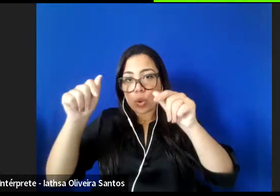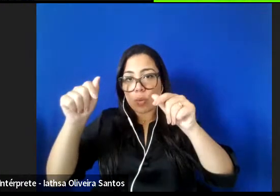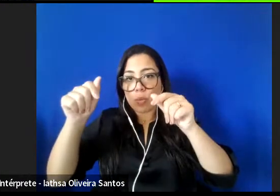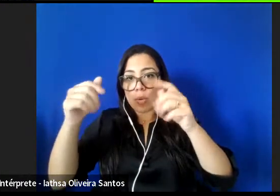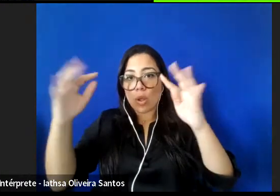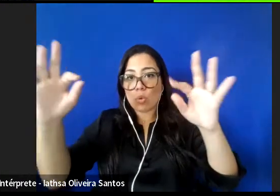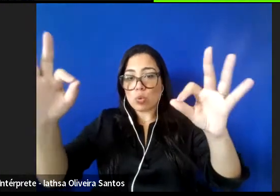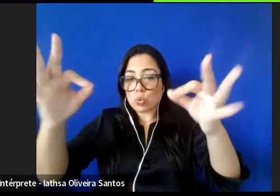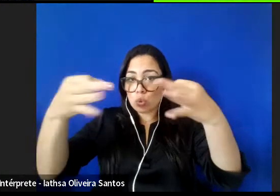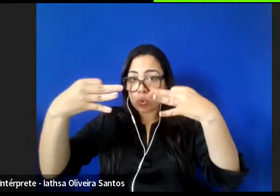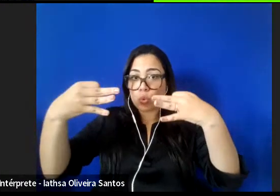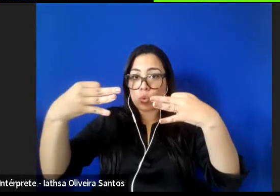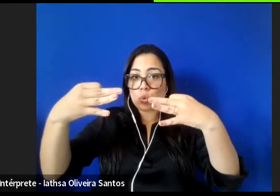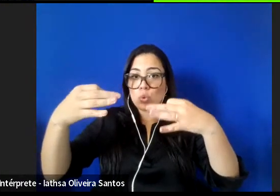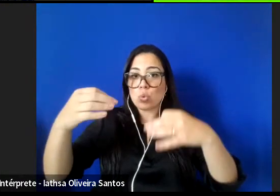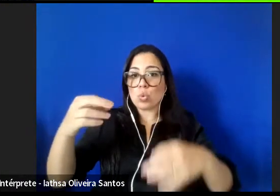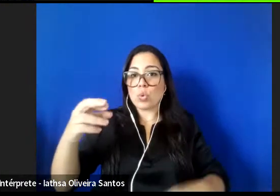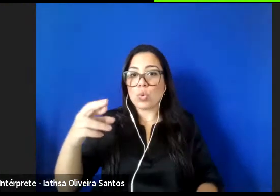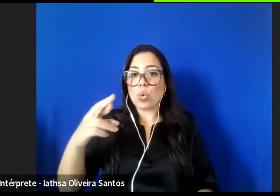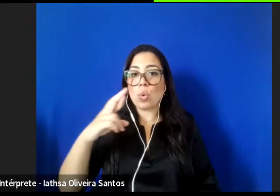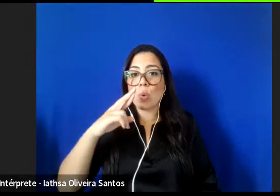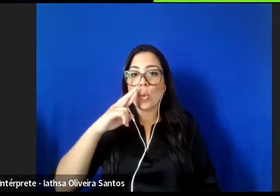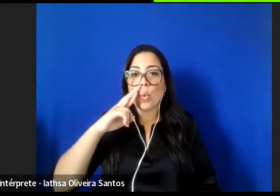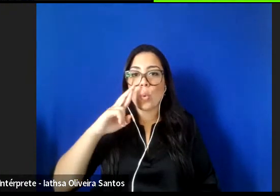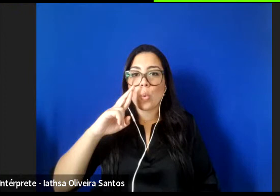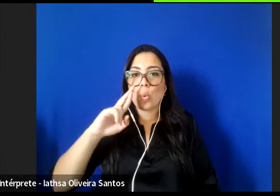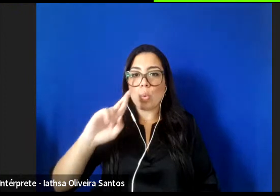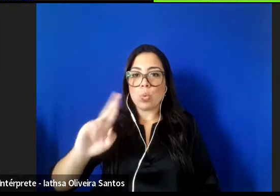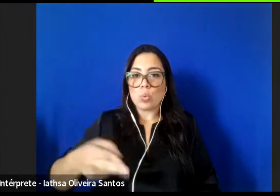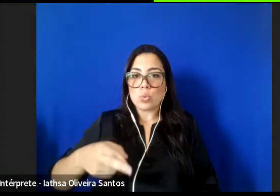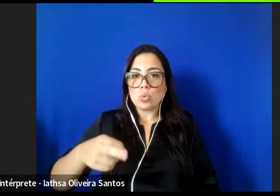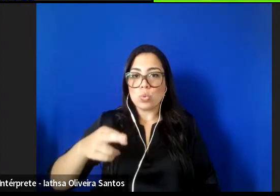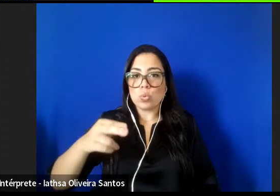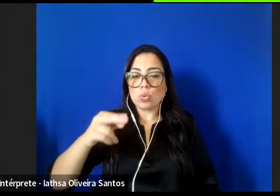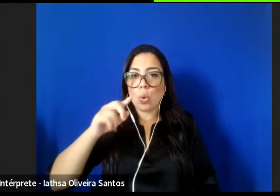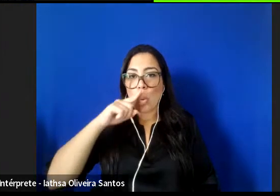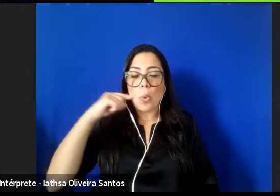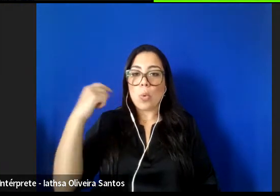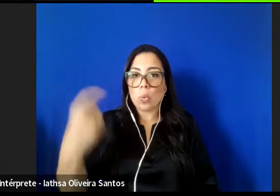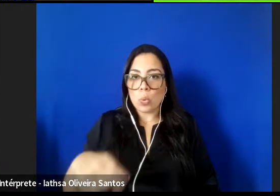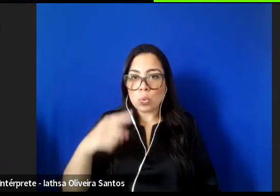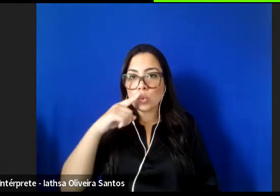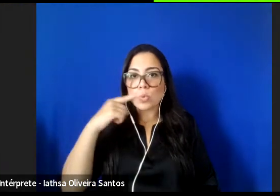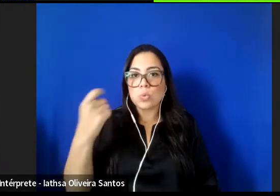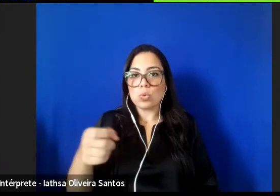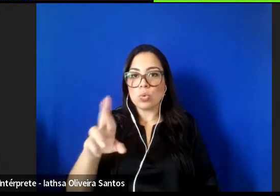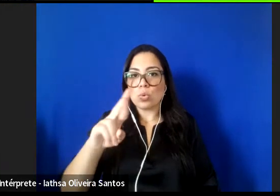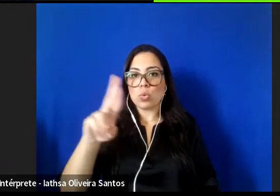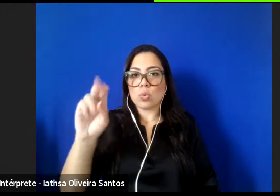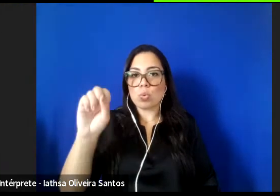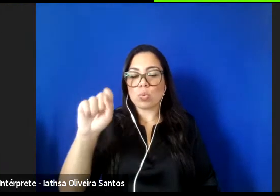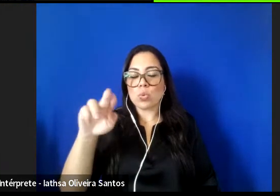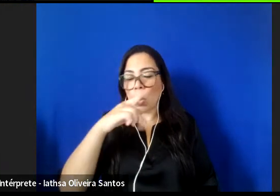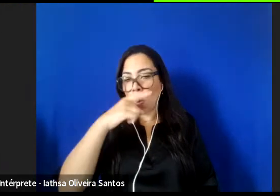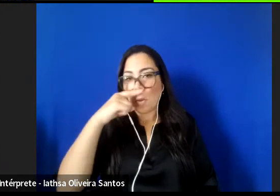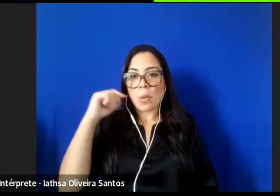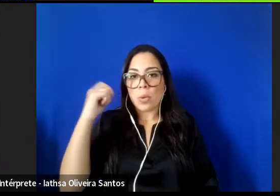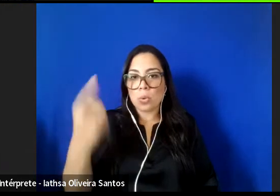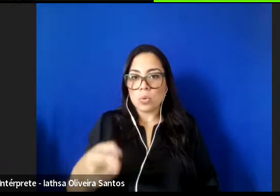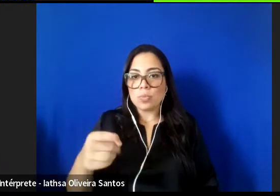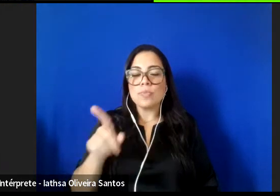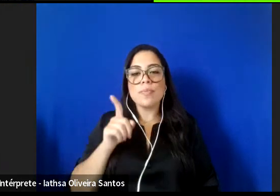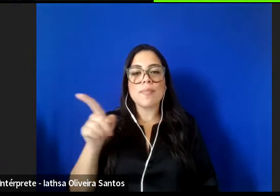Russo, mas o nosso projeto inicial, que eu gostaria de submeter e apresentar para vocês rapidamente, ele